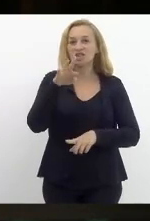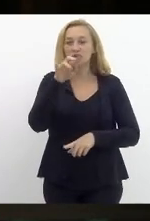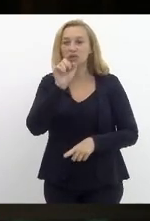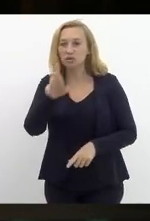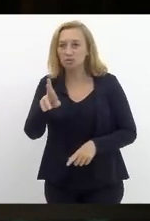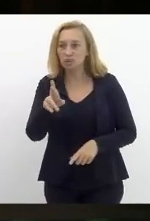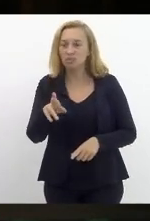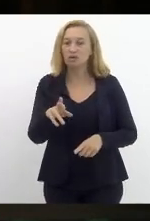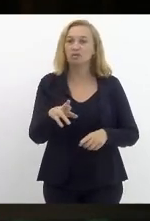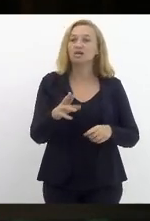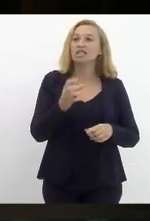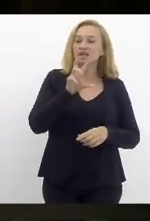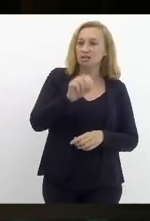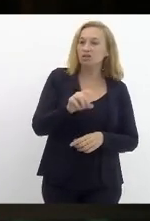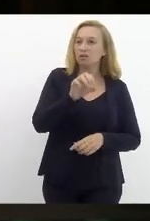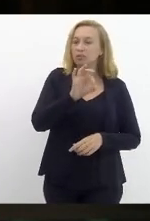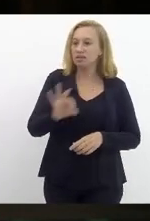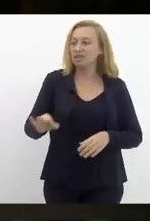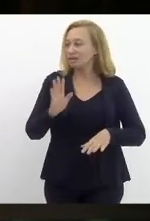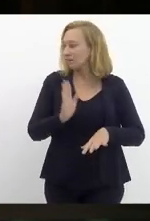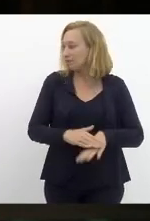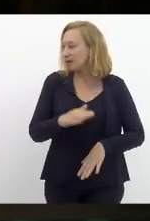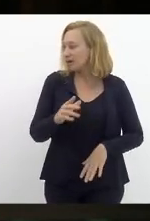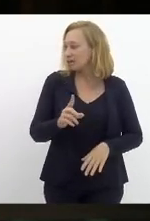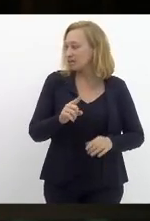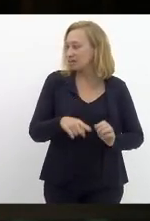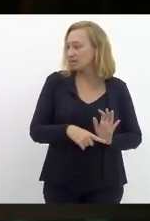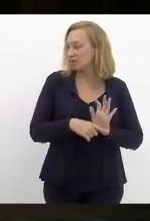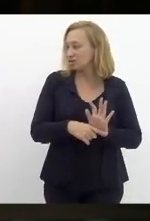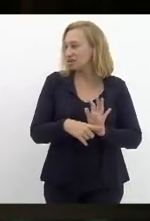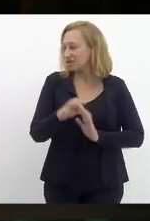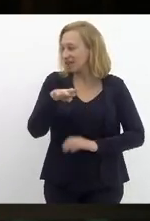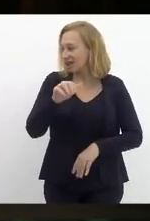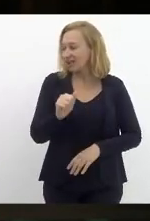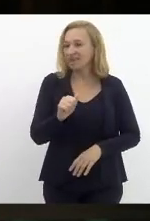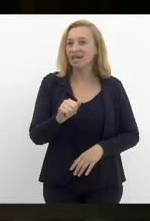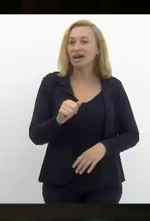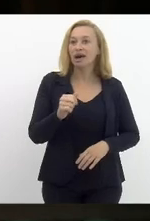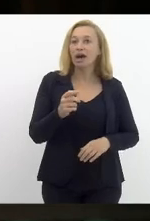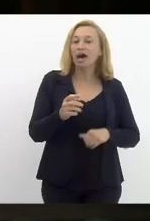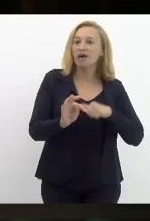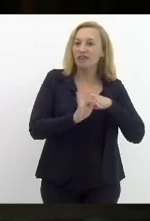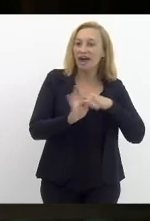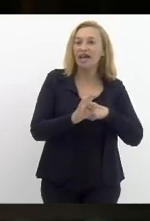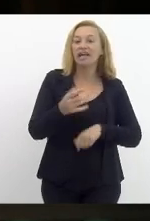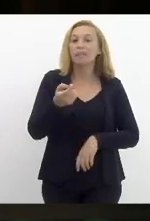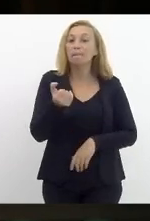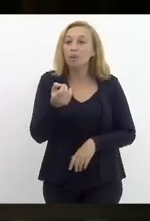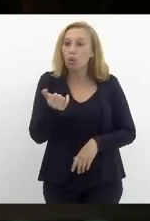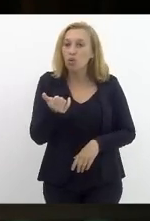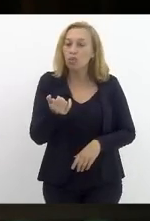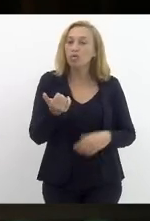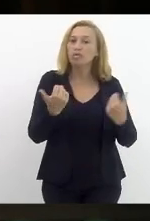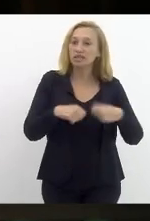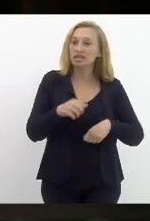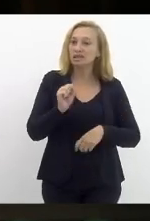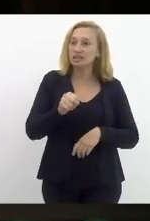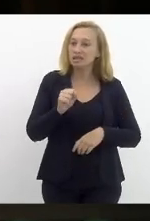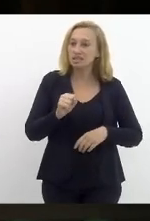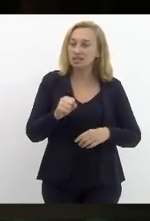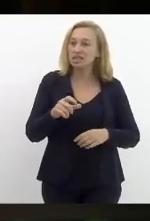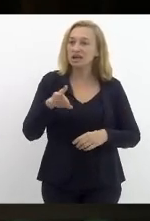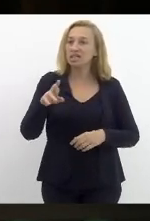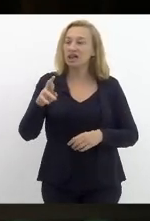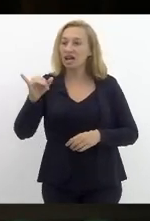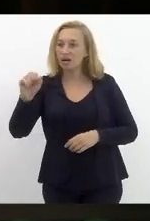investigador, 50% a mais para auxiliar e técnico, mas é pouco. É pouco. A gente deve sim quebrar a cláusula de